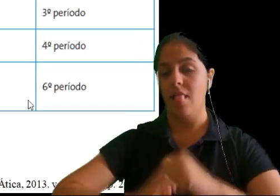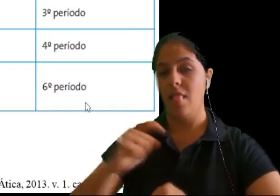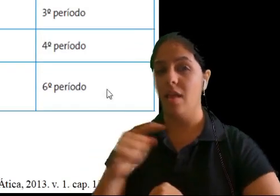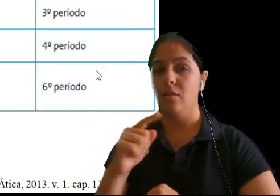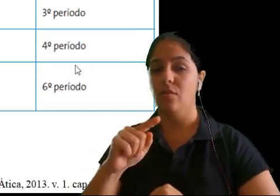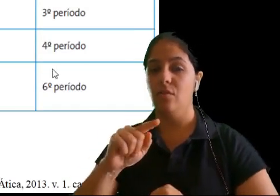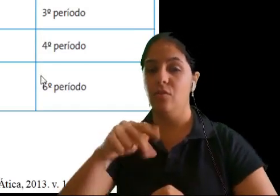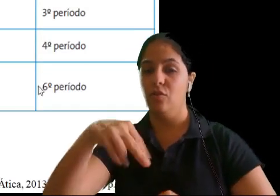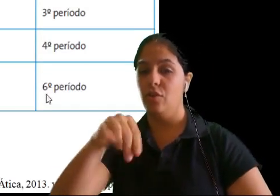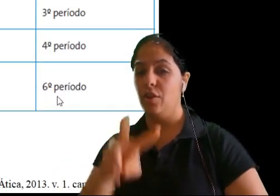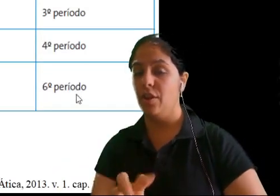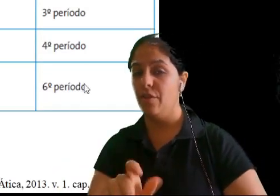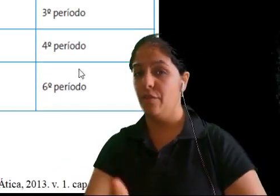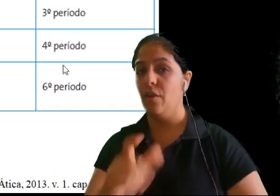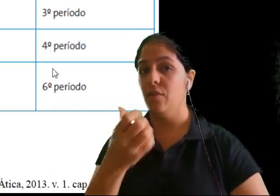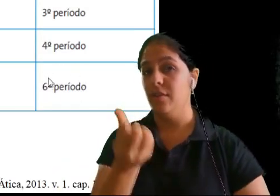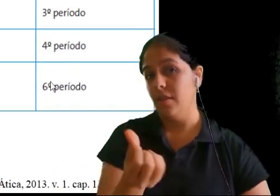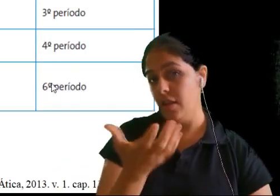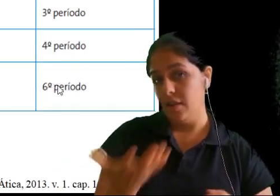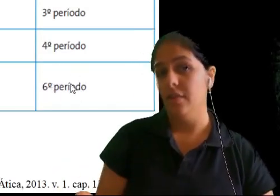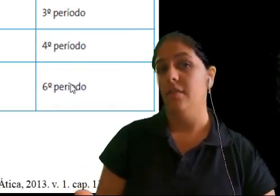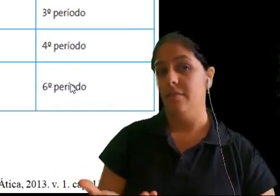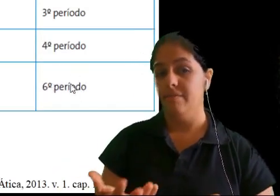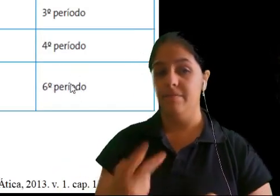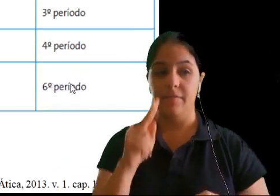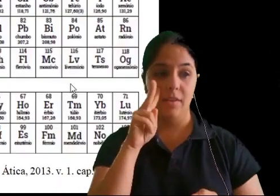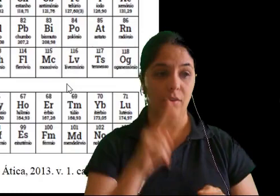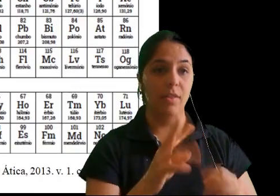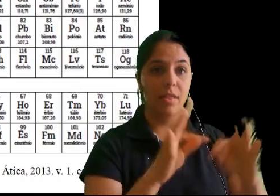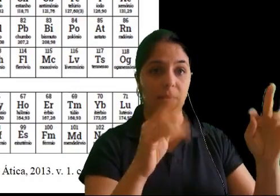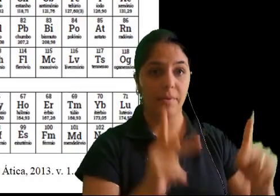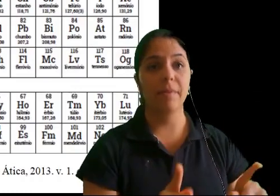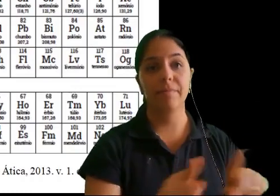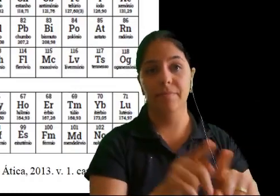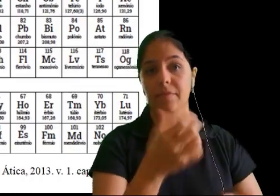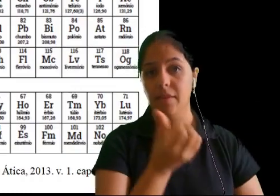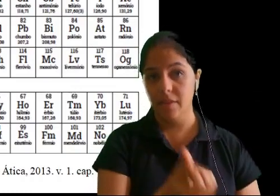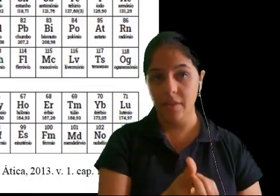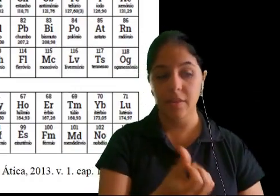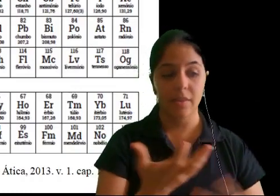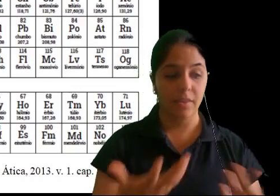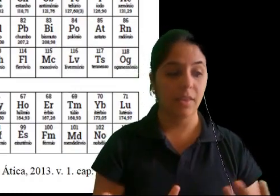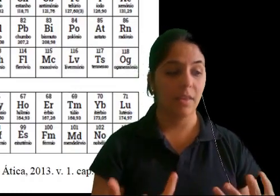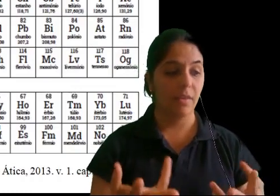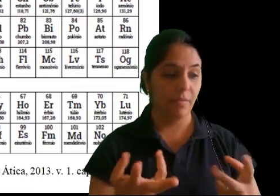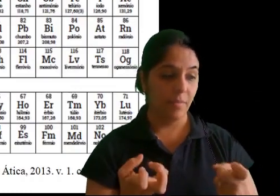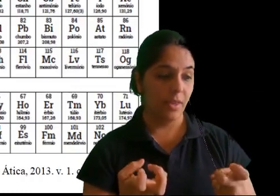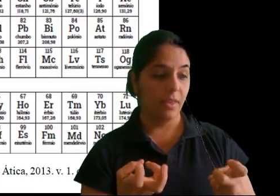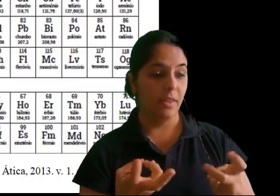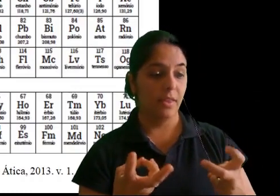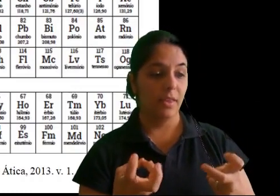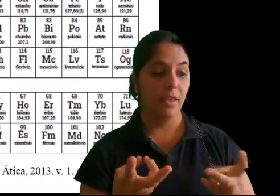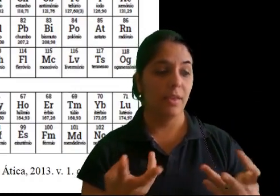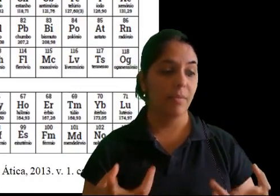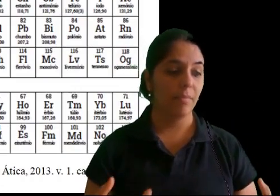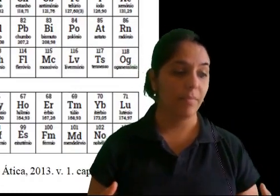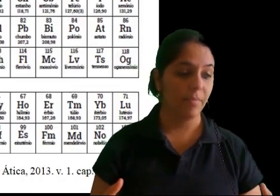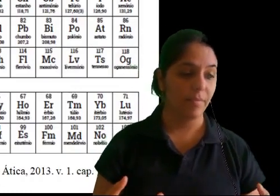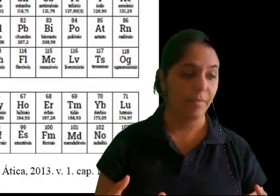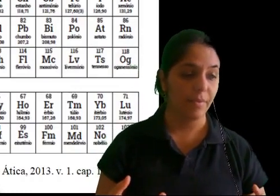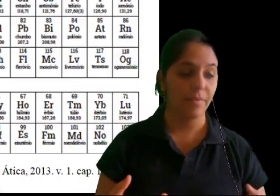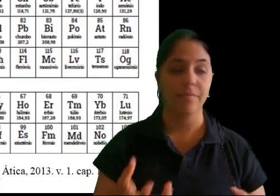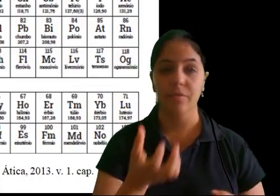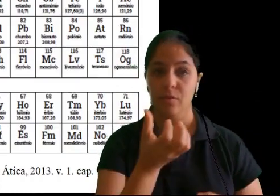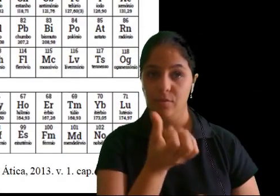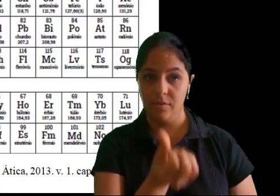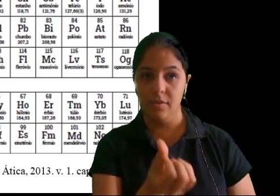6, portanto, ele está localizado no sexto período da tabela periódica. como nós podemos observar aqui, então, o